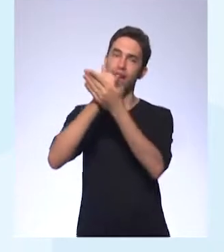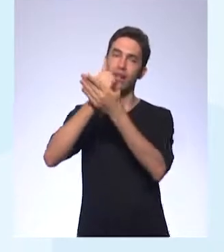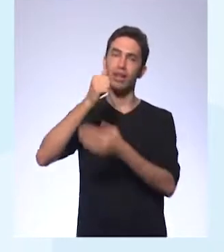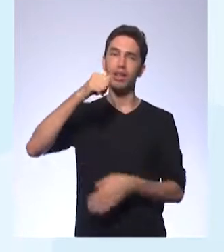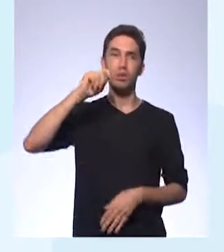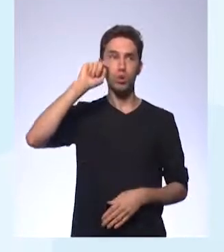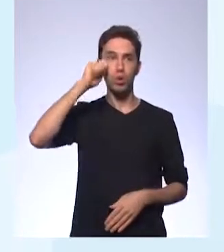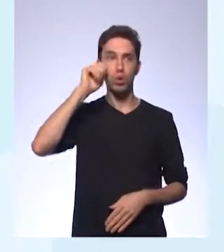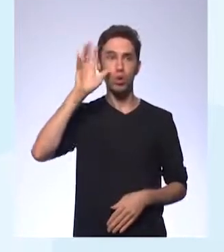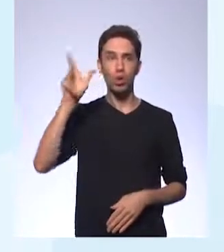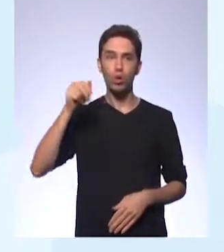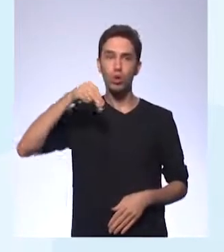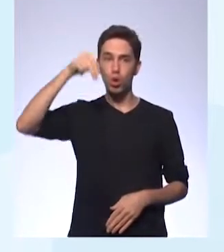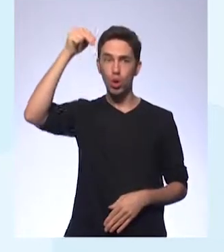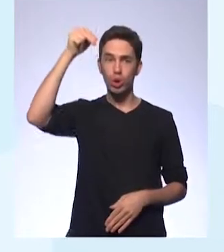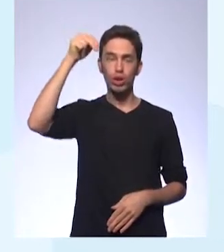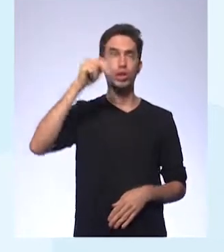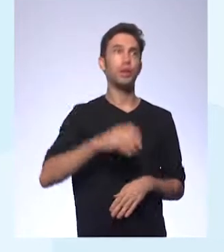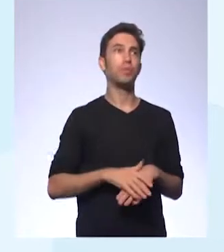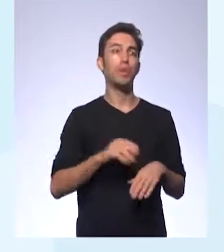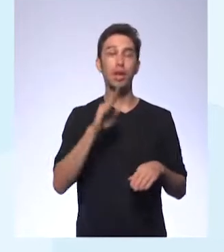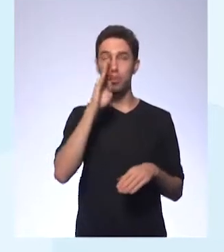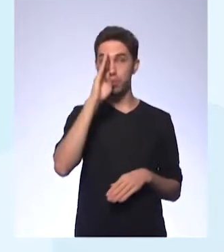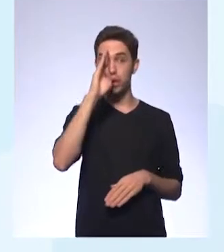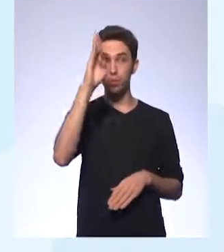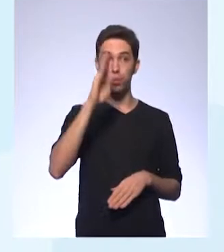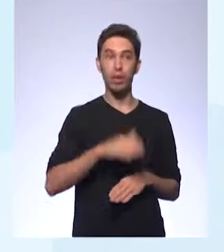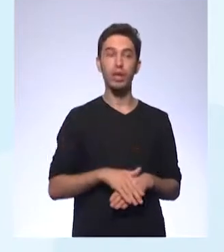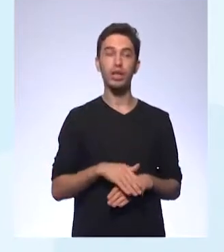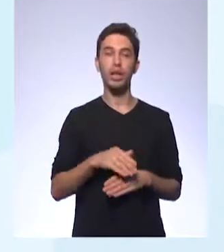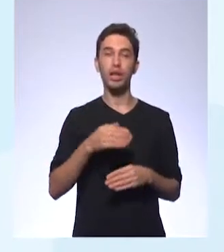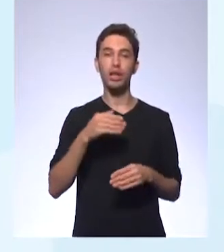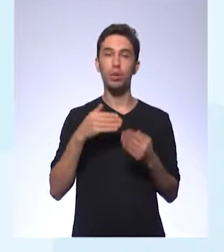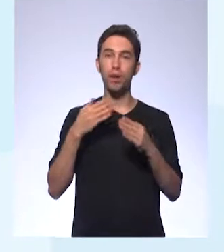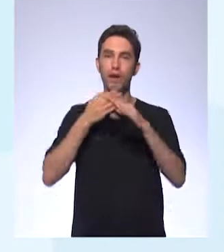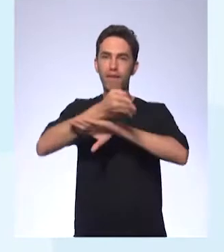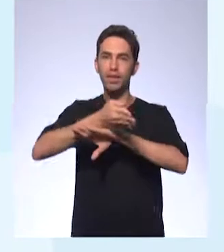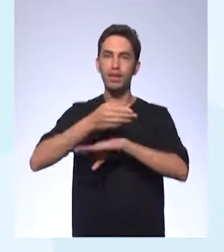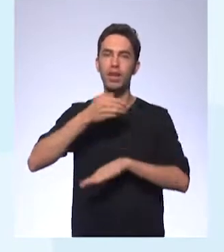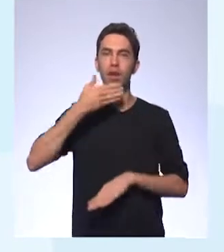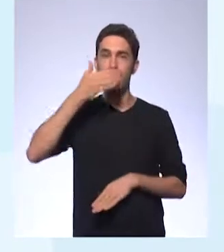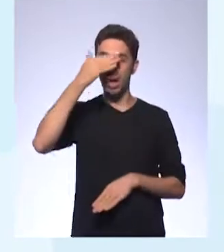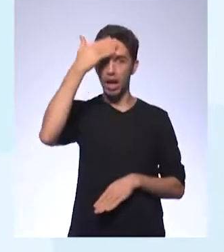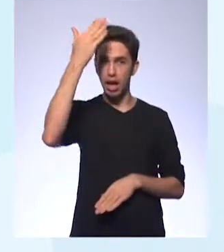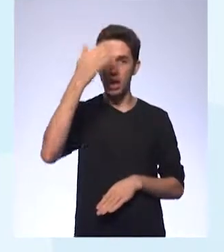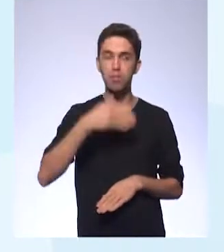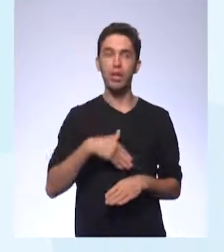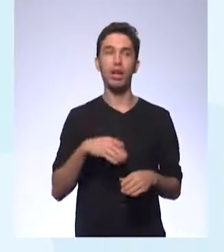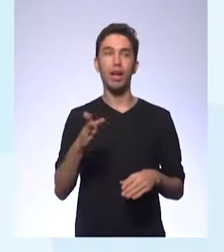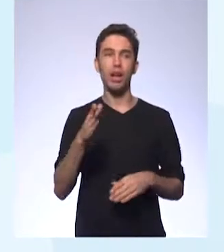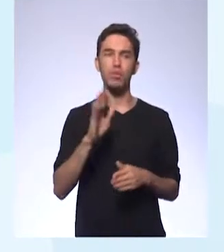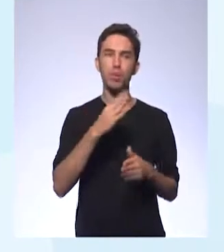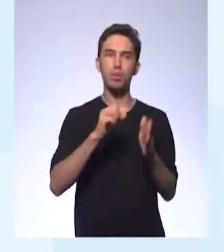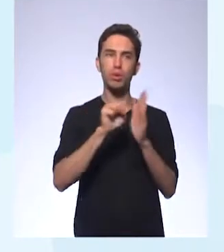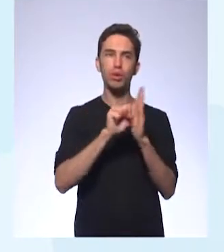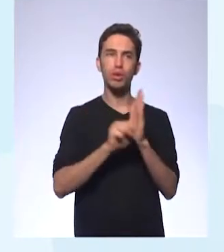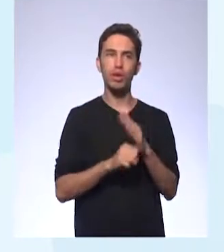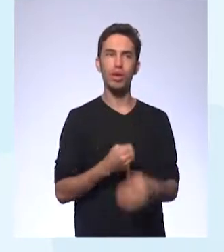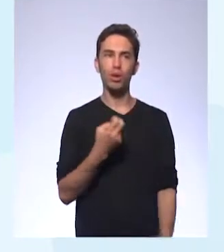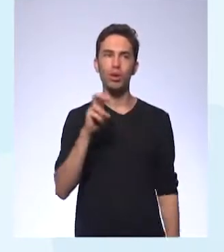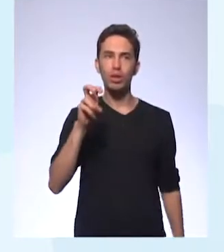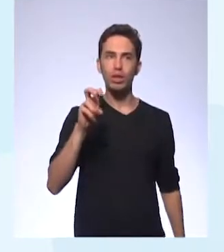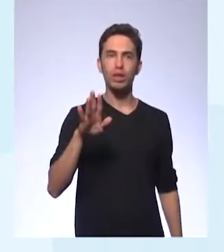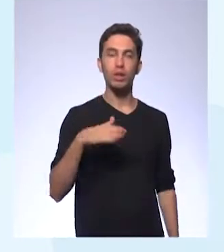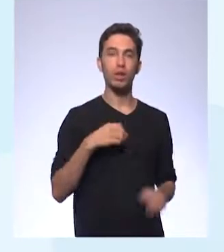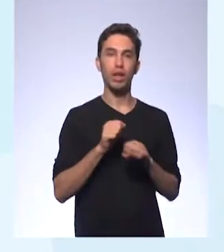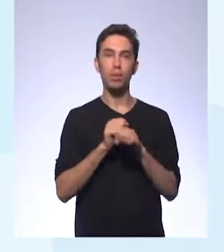escravizadas, sobretudo a invasão árabe do norte da África no século V, que proporcionou a